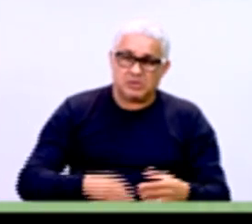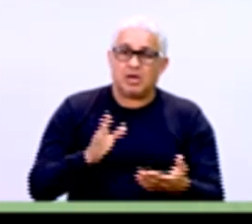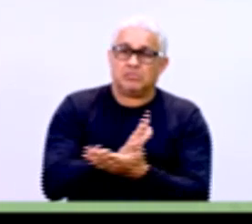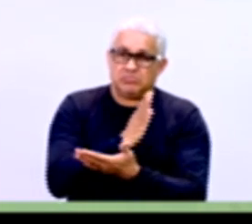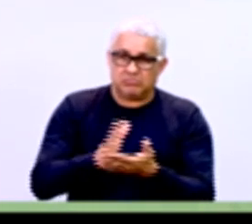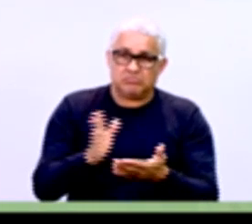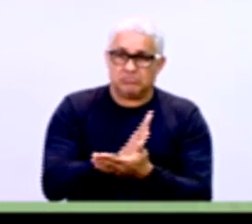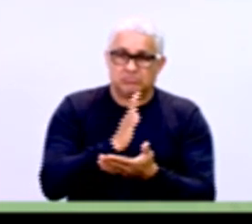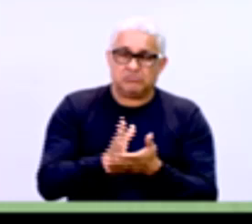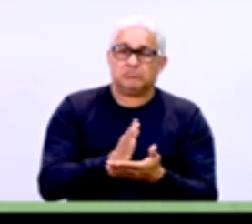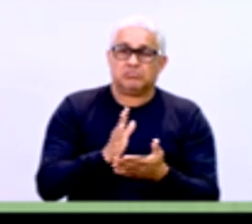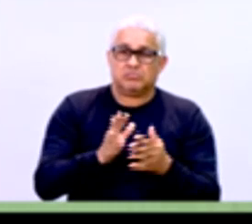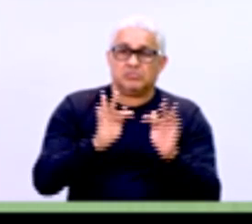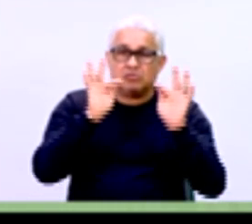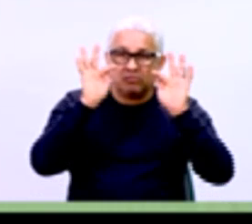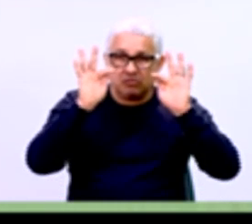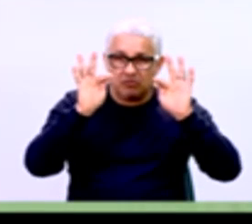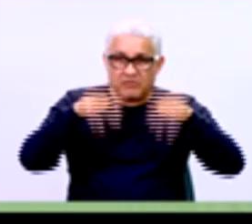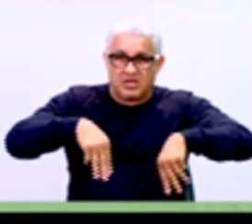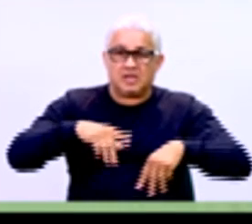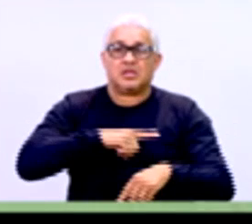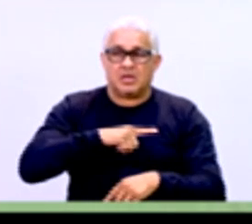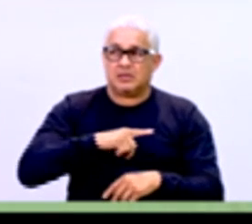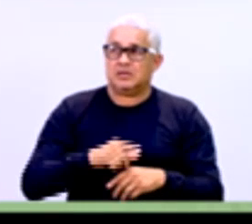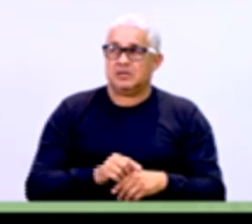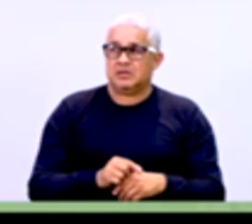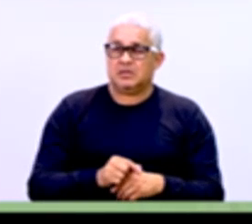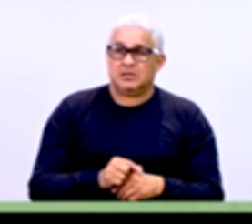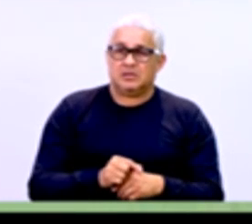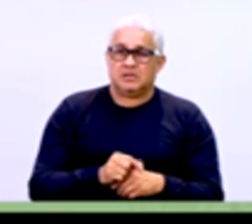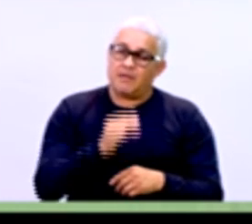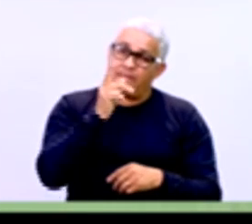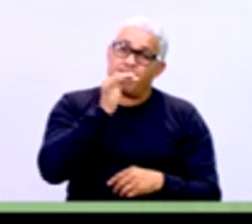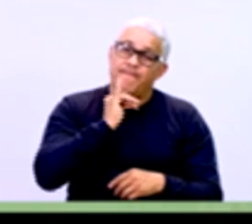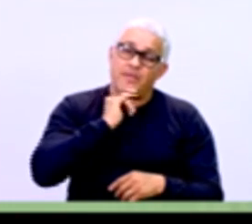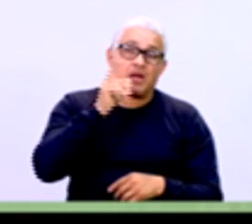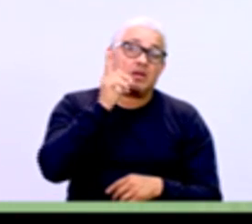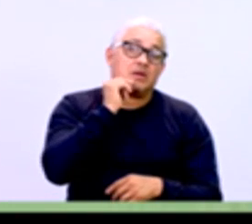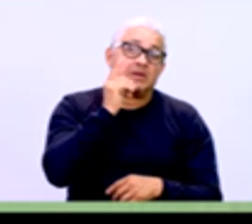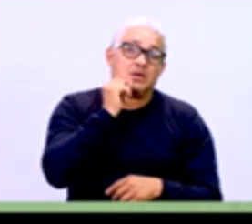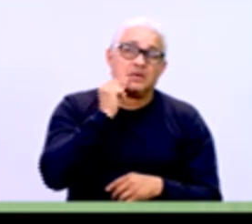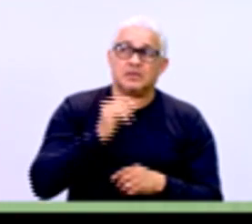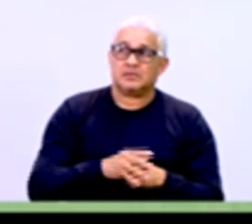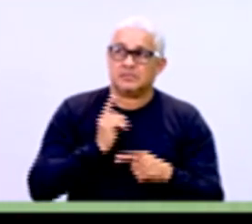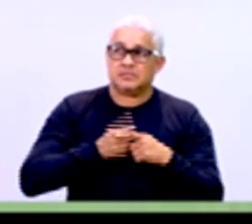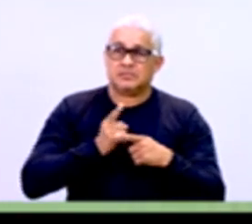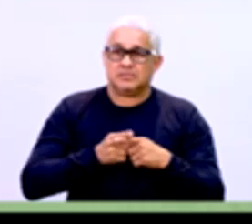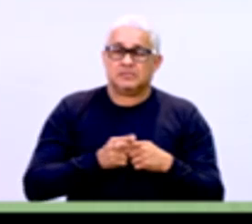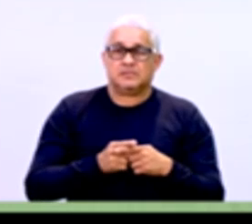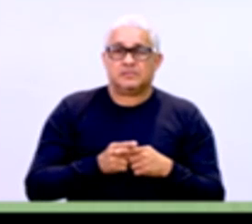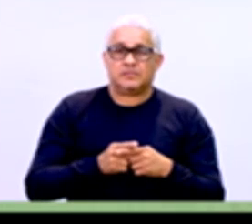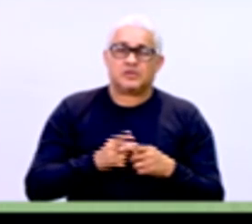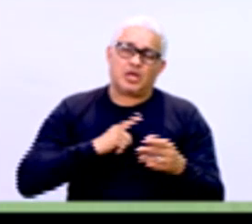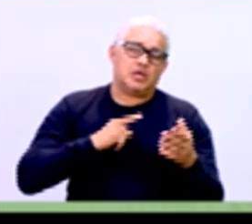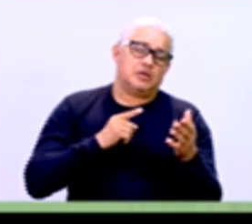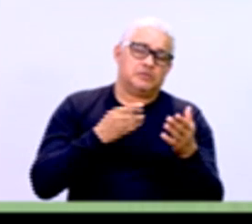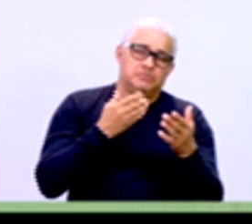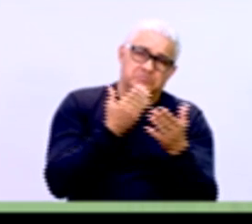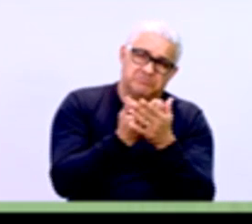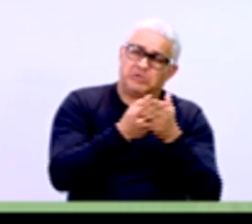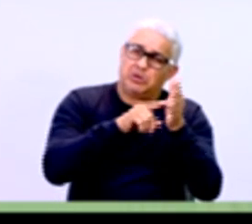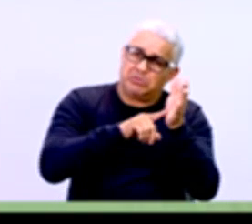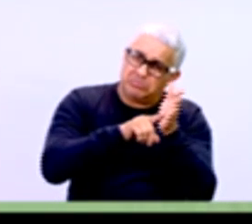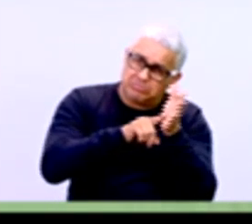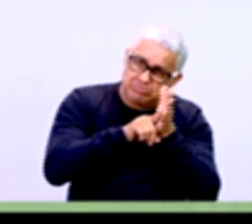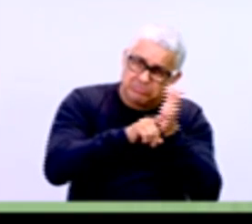recursos são finitos. Ah, professora, algumas pessoas agora vão falar a questão da água, né? Ah, professora, foi feito vários estudos, a quantidade da água no nosso